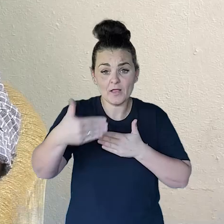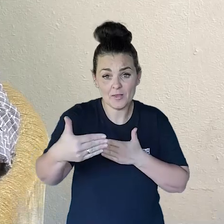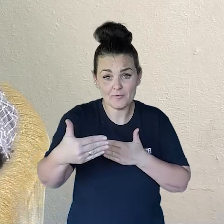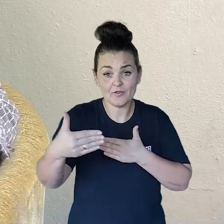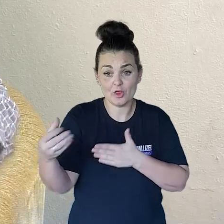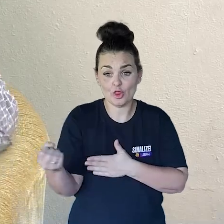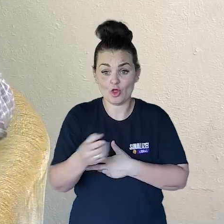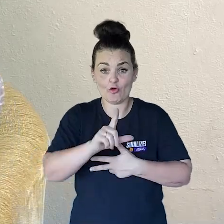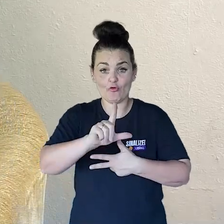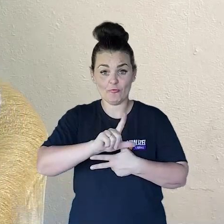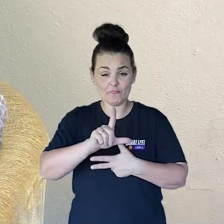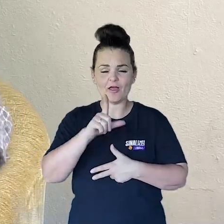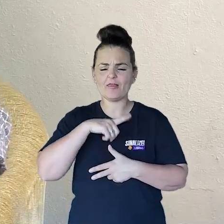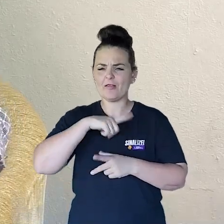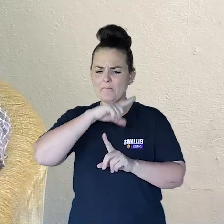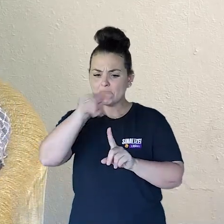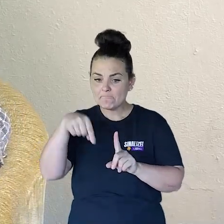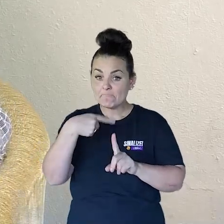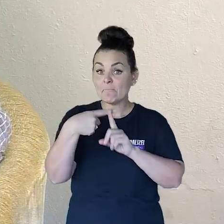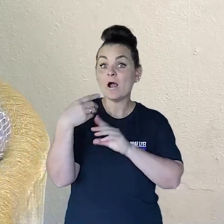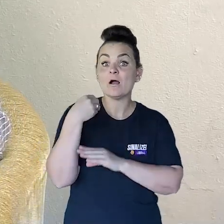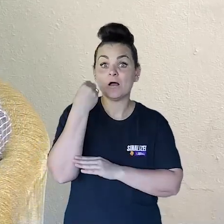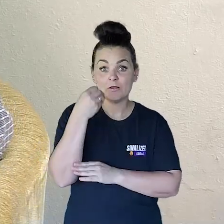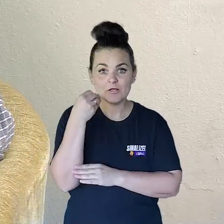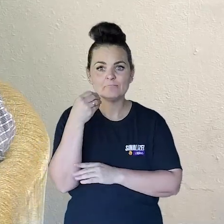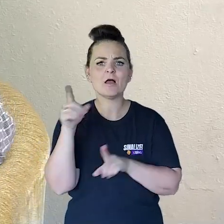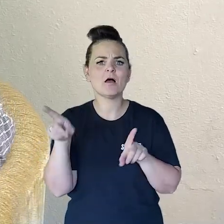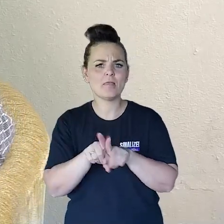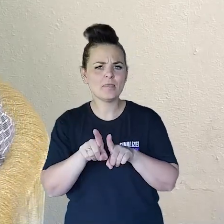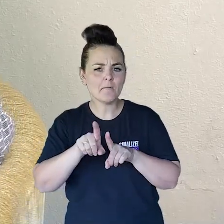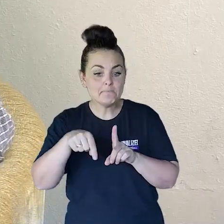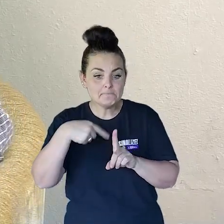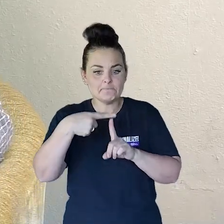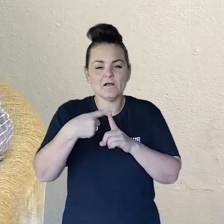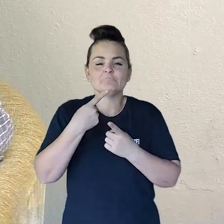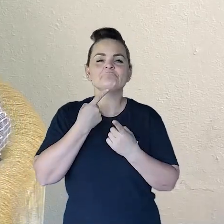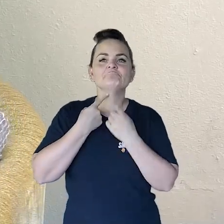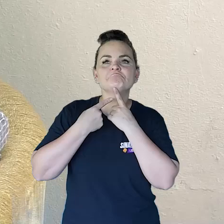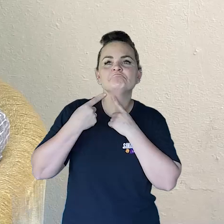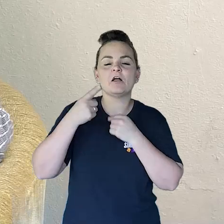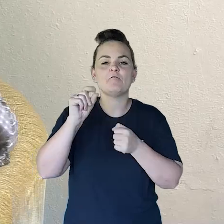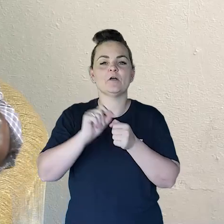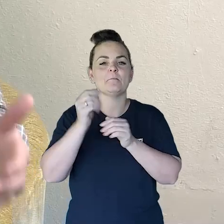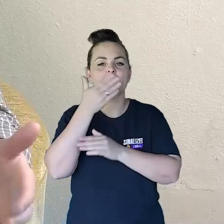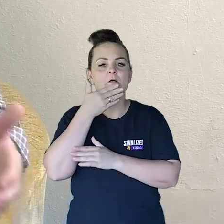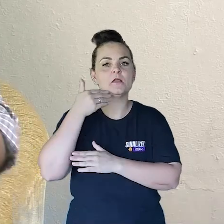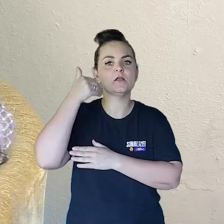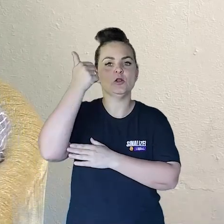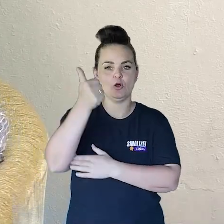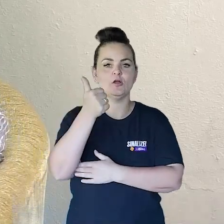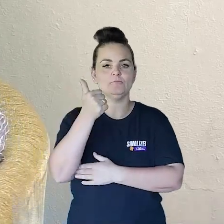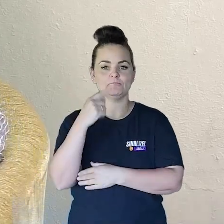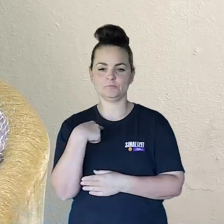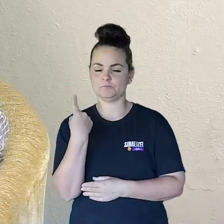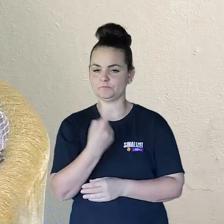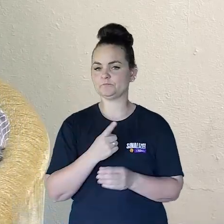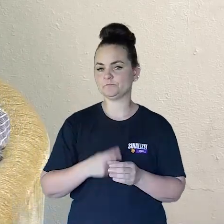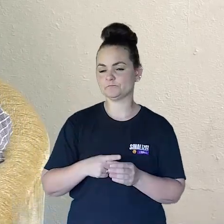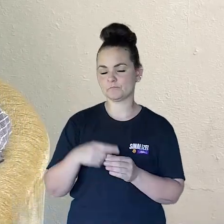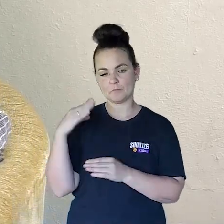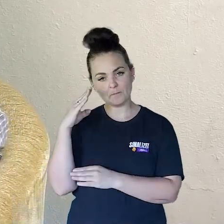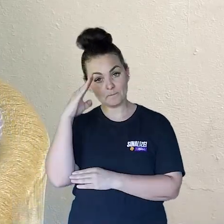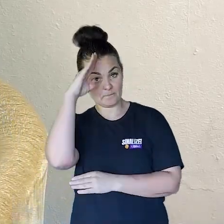legislatura será ainda com mais experiência, com mais vontade de fazer melhor por nossa cidade